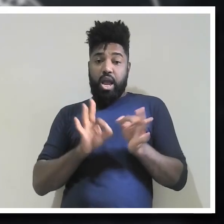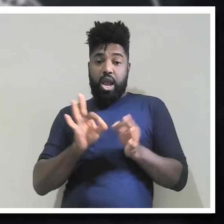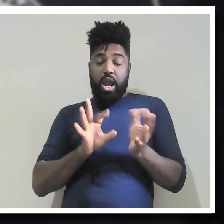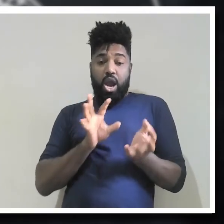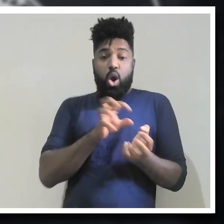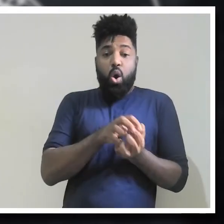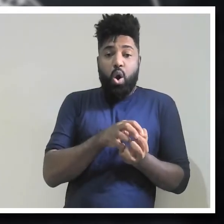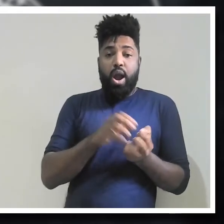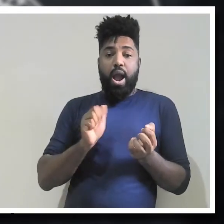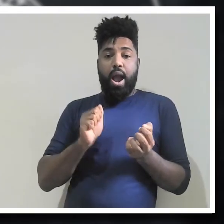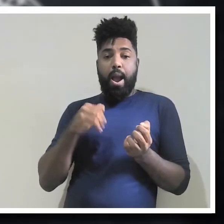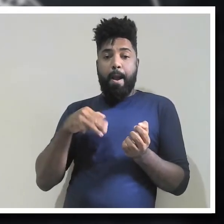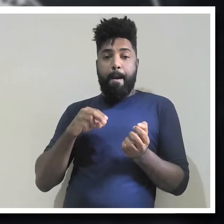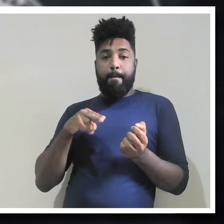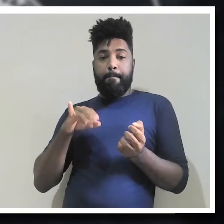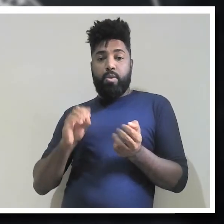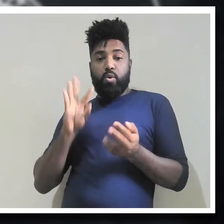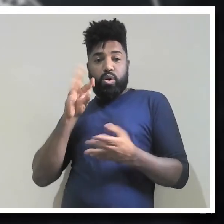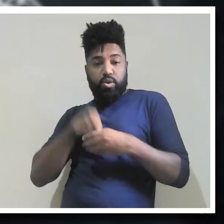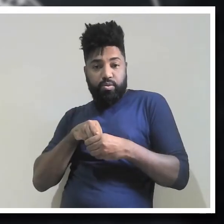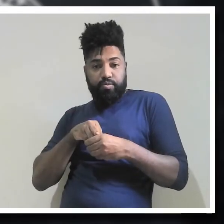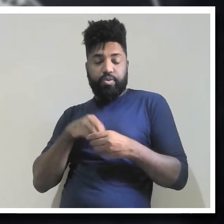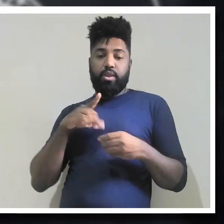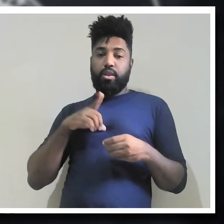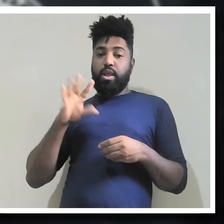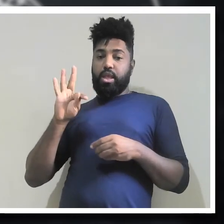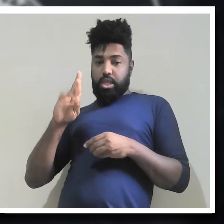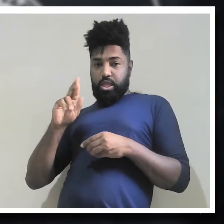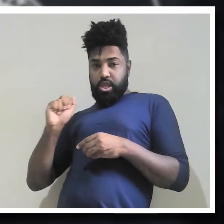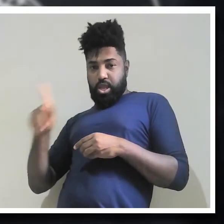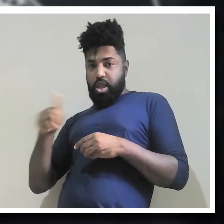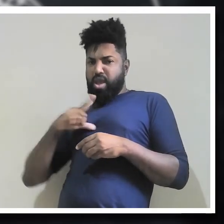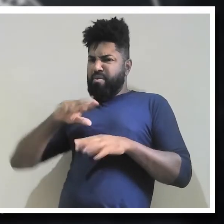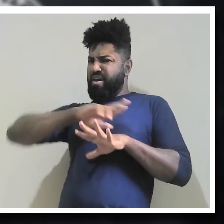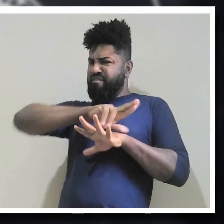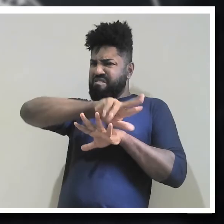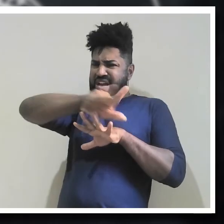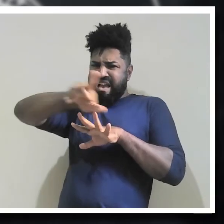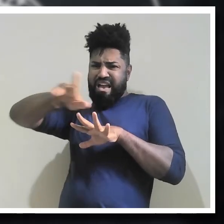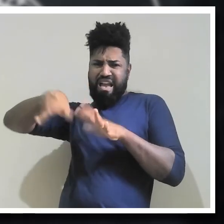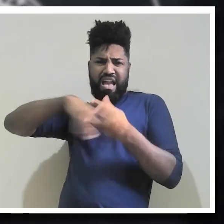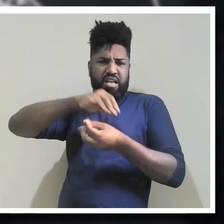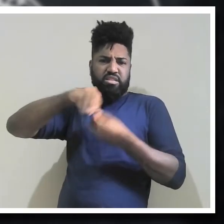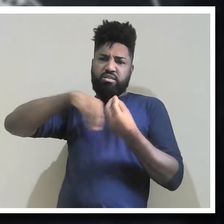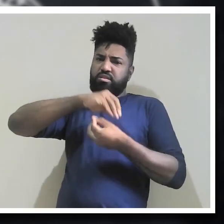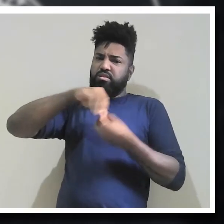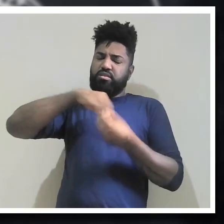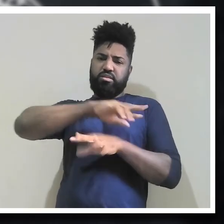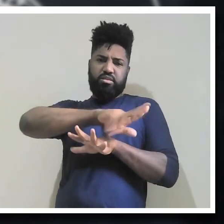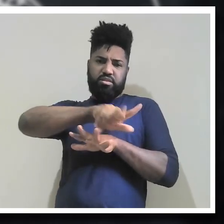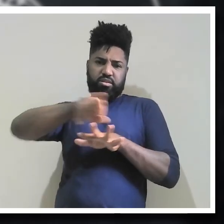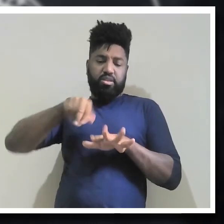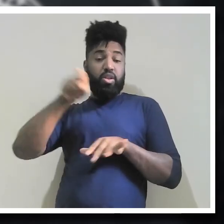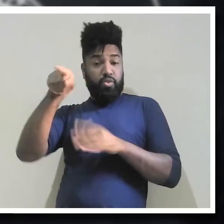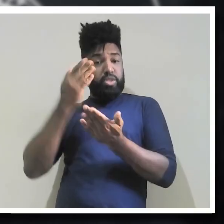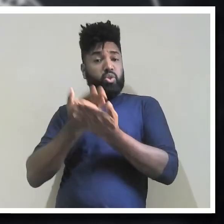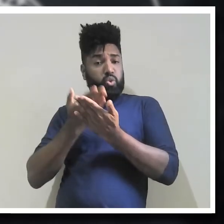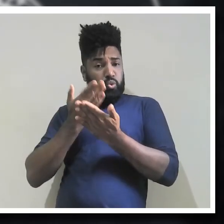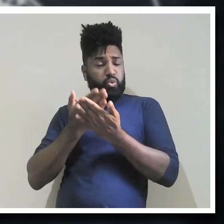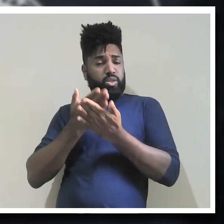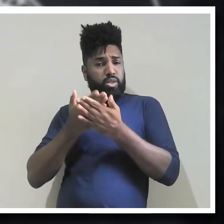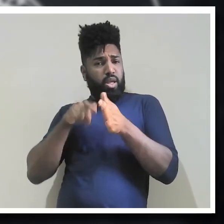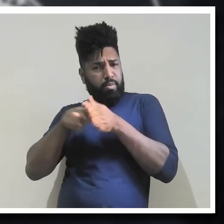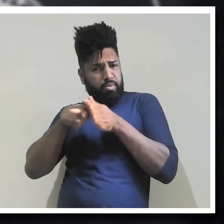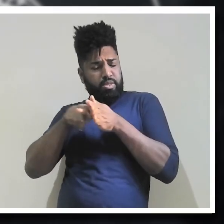existem traps para várias substâncias diferentes. Compensaria estudar um pouco mais esse assunto em particular para você aprender os diversos tipos